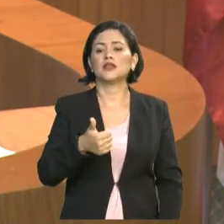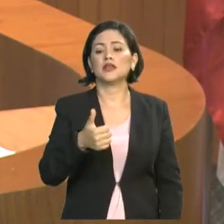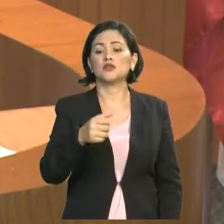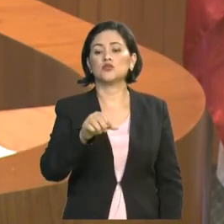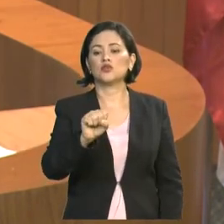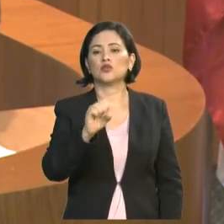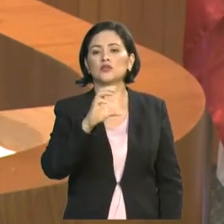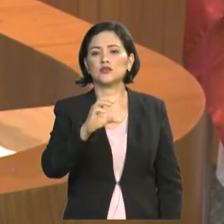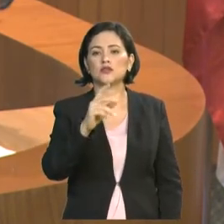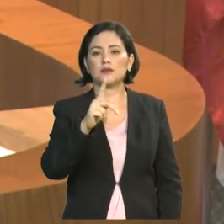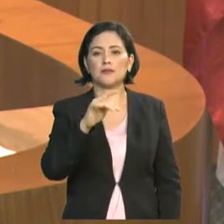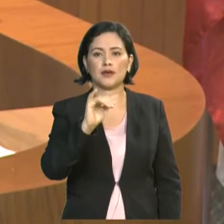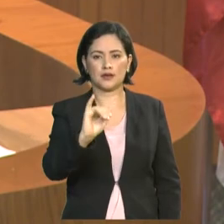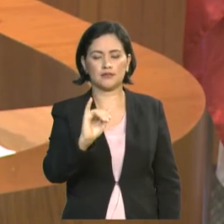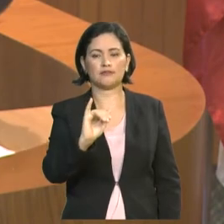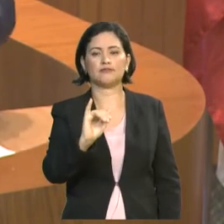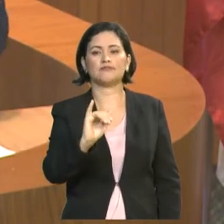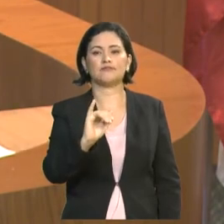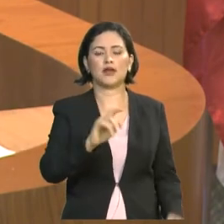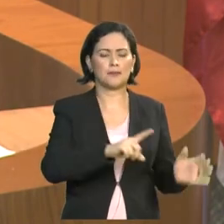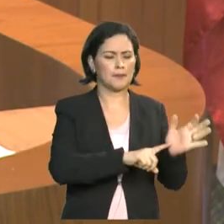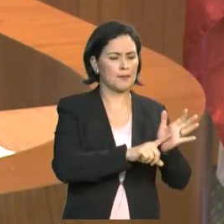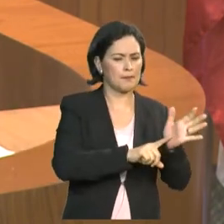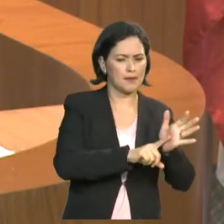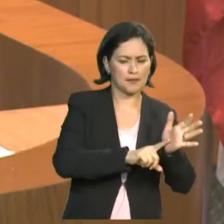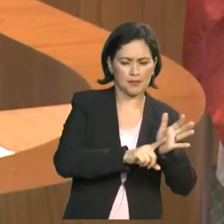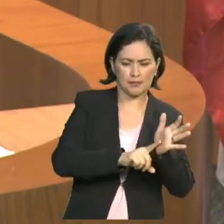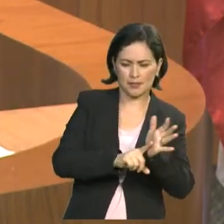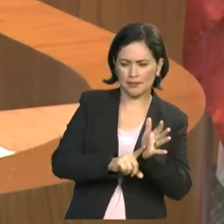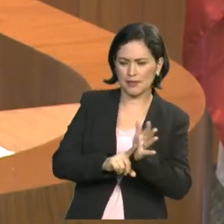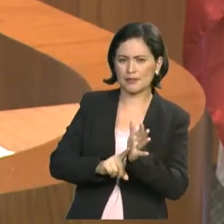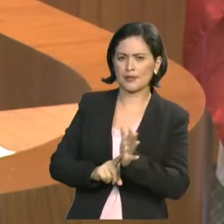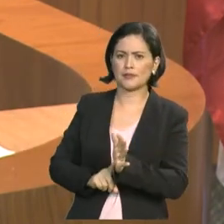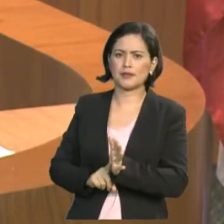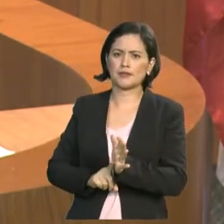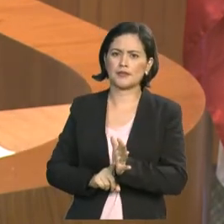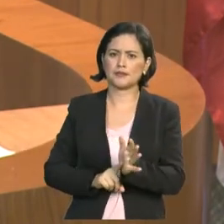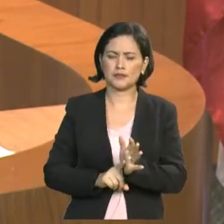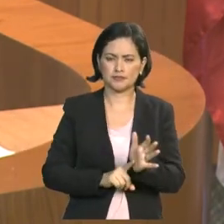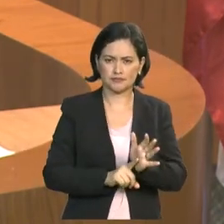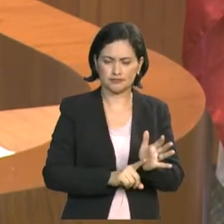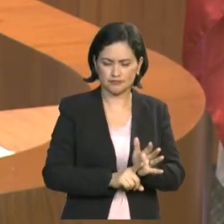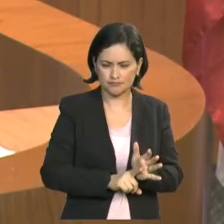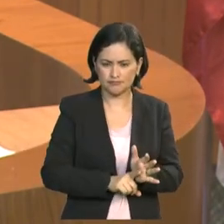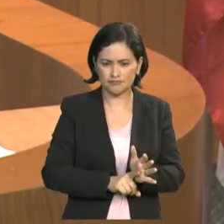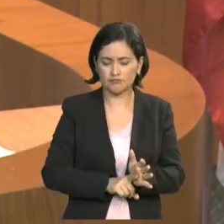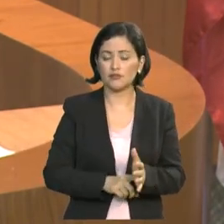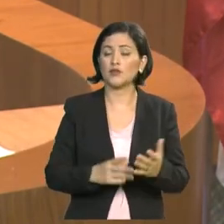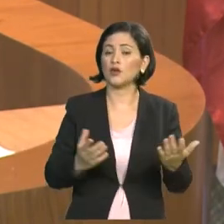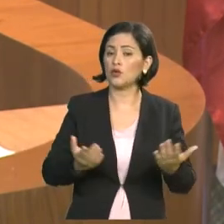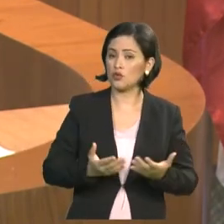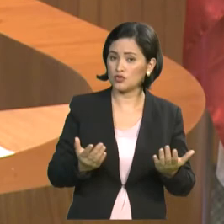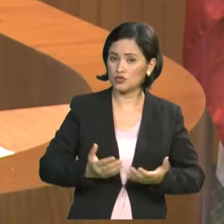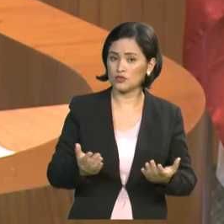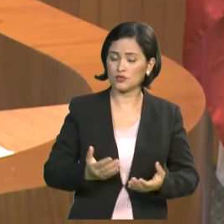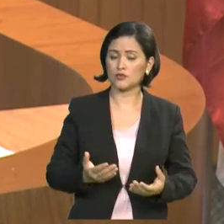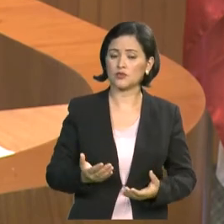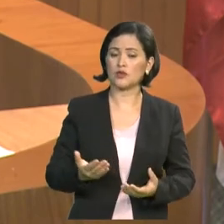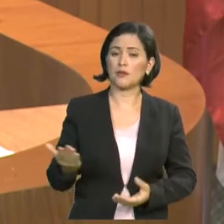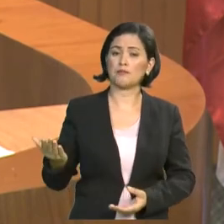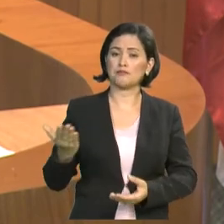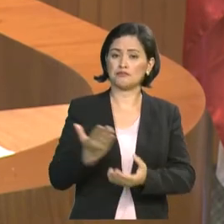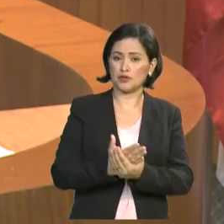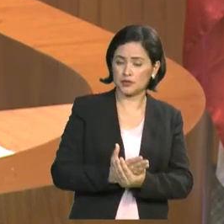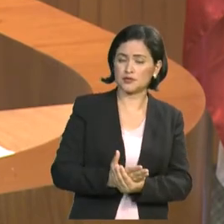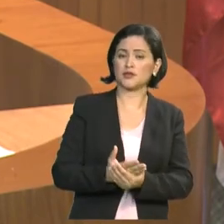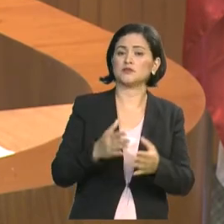Governo do Estado, da Secretaria de Saúde do Estado do Maranhão. Vamos disponibilizar hoje esses documentos. Então, estamos em